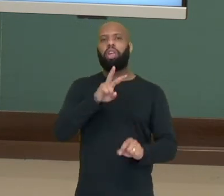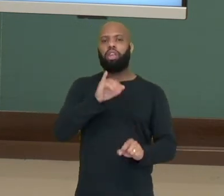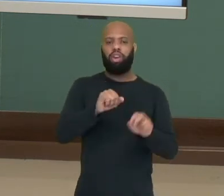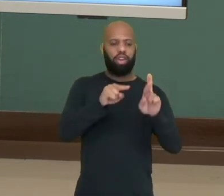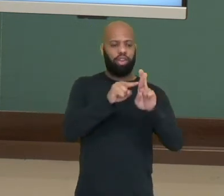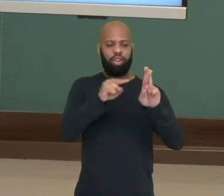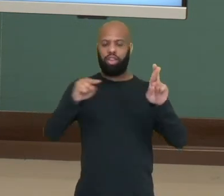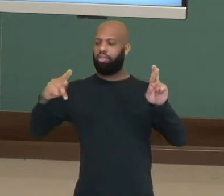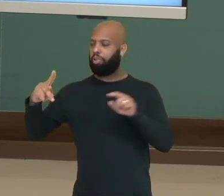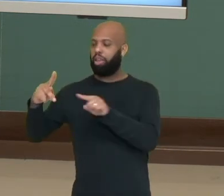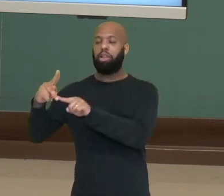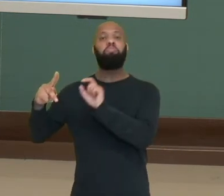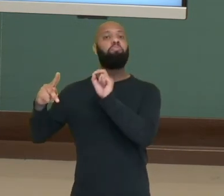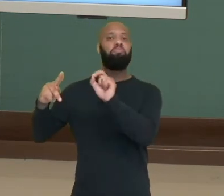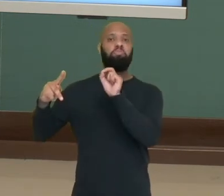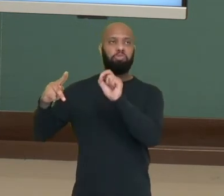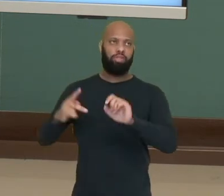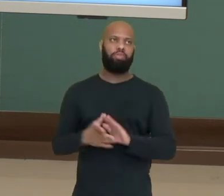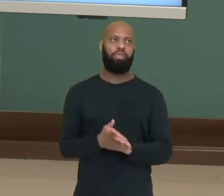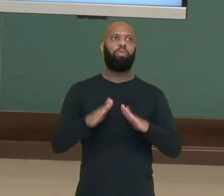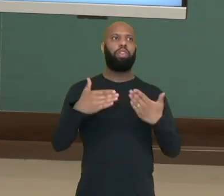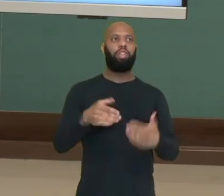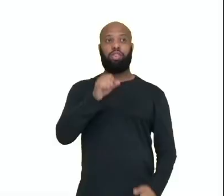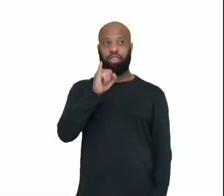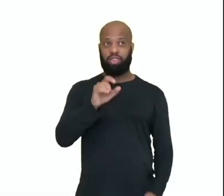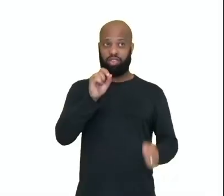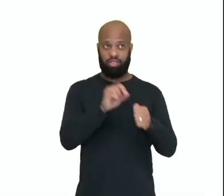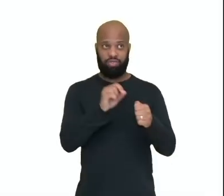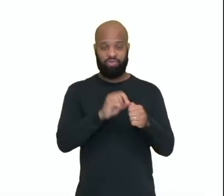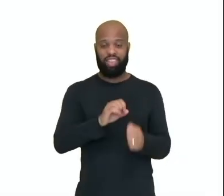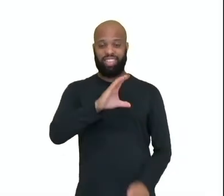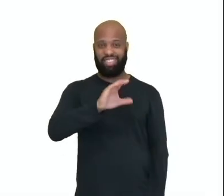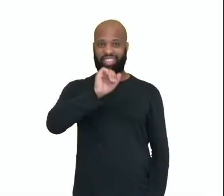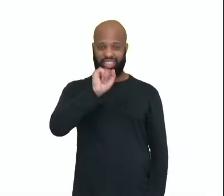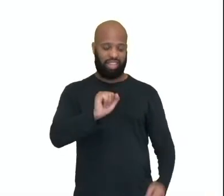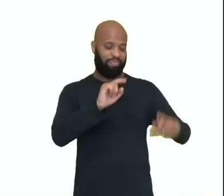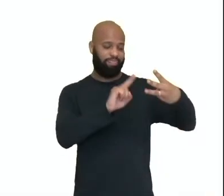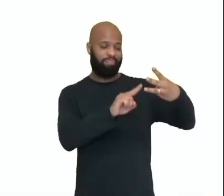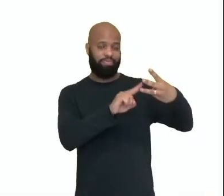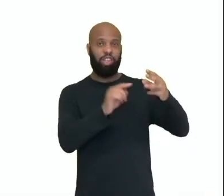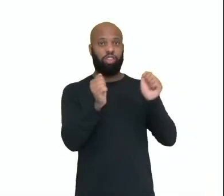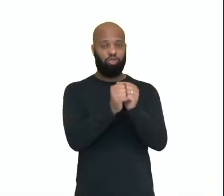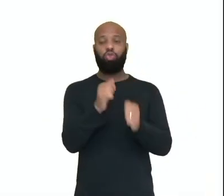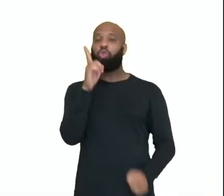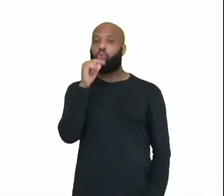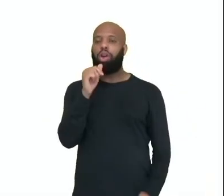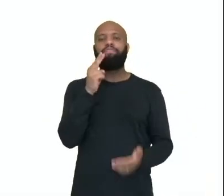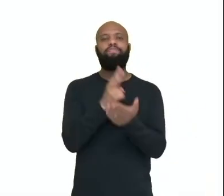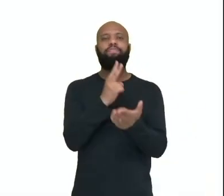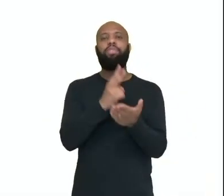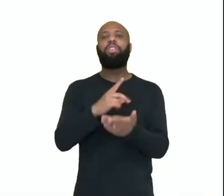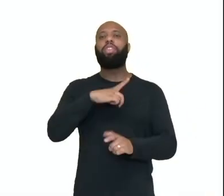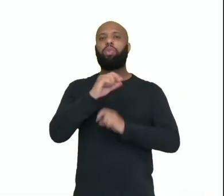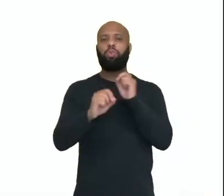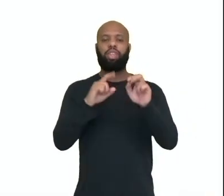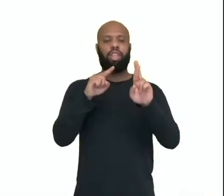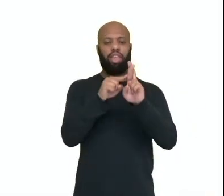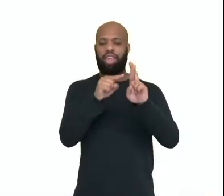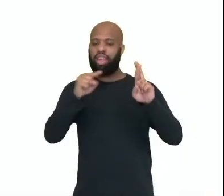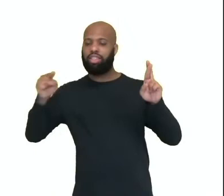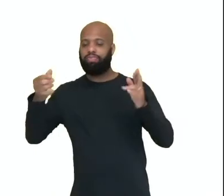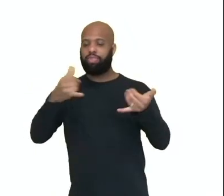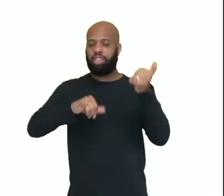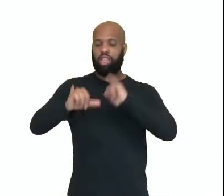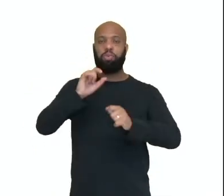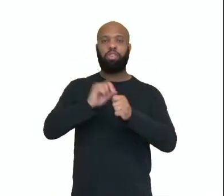são formados? Então vamos ver. Quando um superóxido é colocado na presença de água, sempre ocorre uma reação química que forma